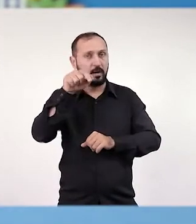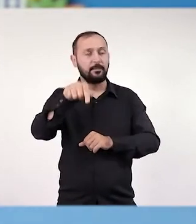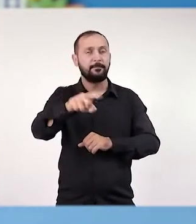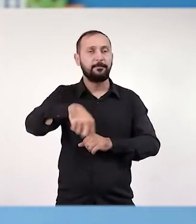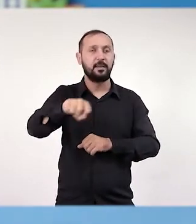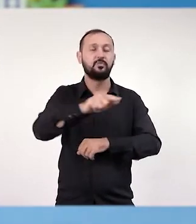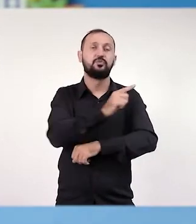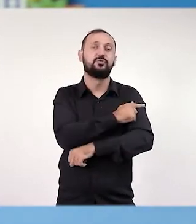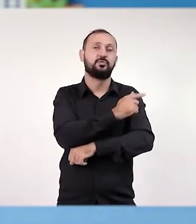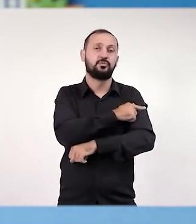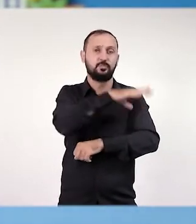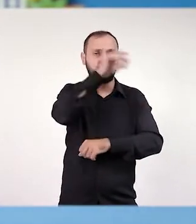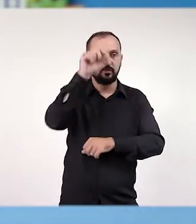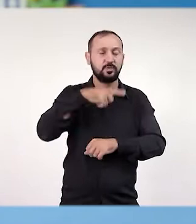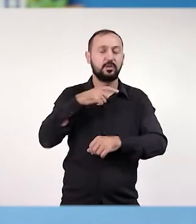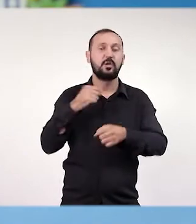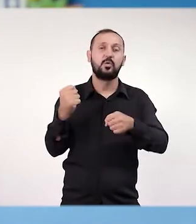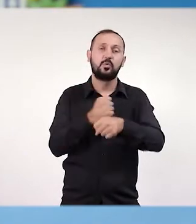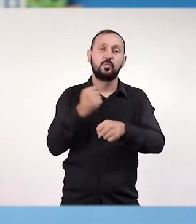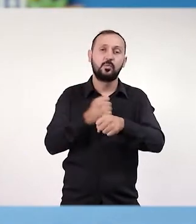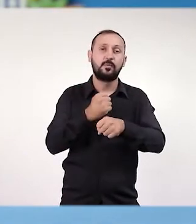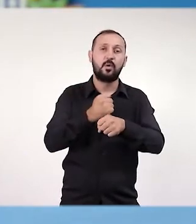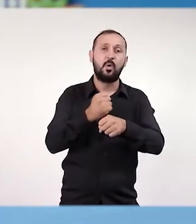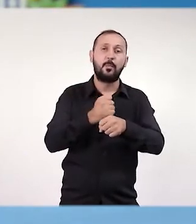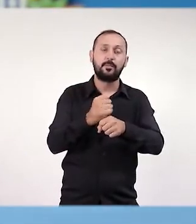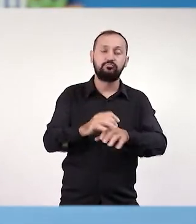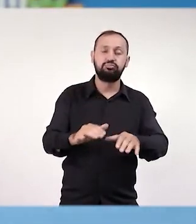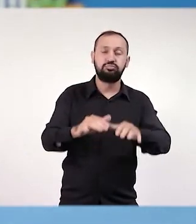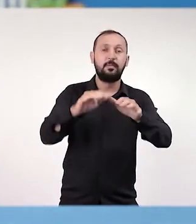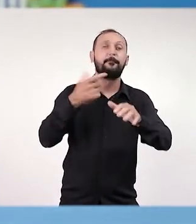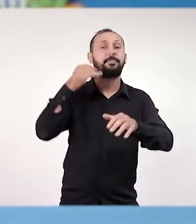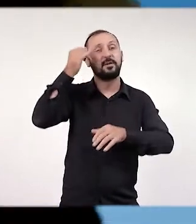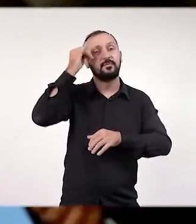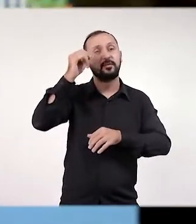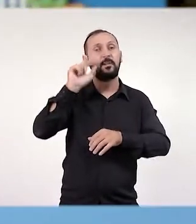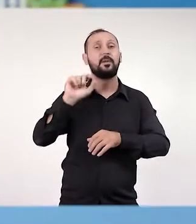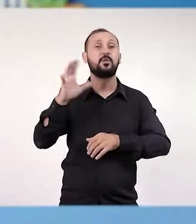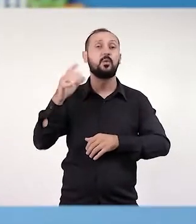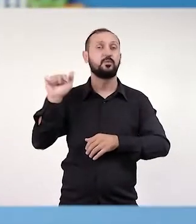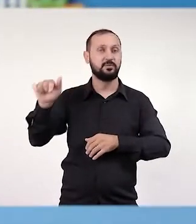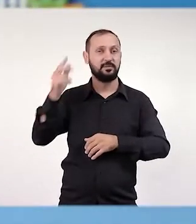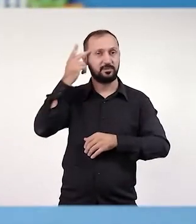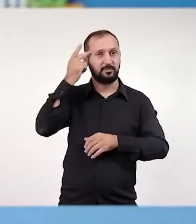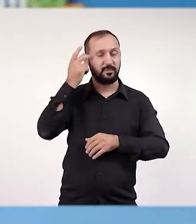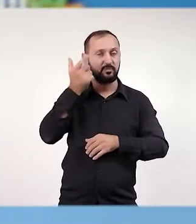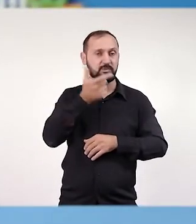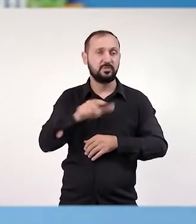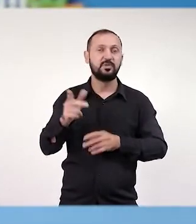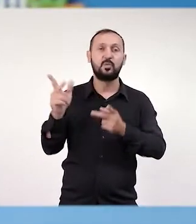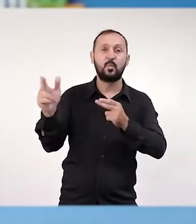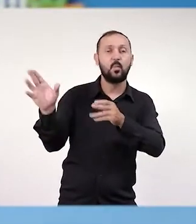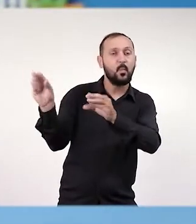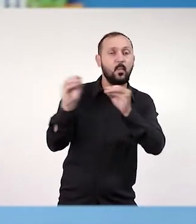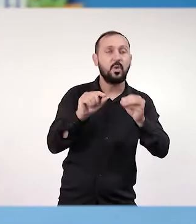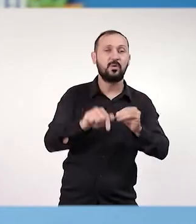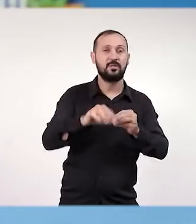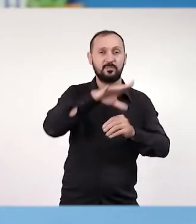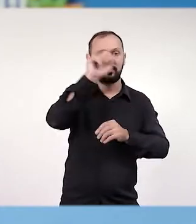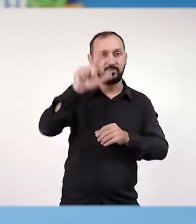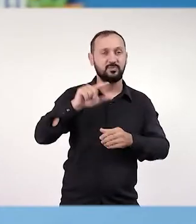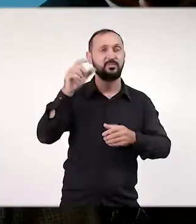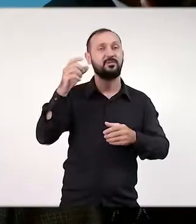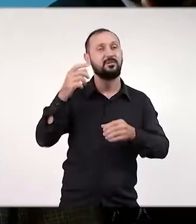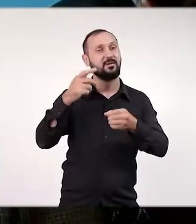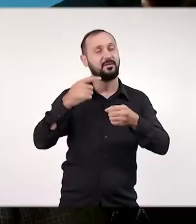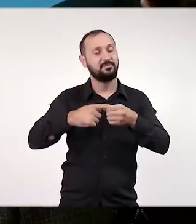gestores públicos de Mato Grosso do Sul é que invistam em obras de prevenção para que o que aconteceu em São Paulo não se repita aqui no